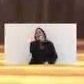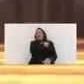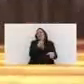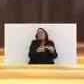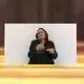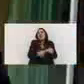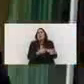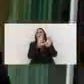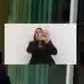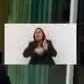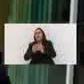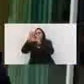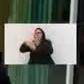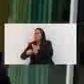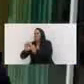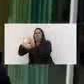assaltando.